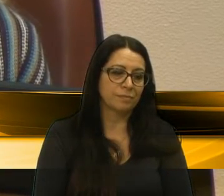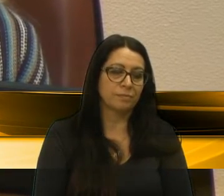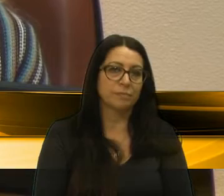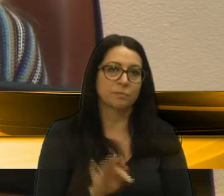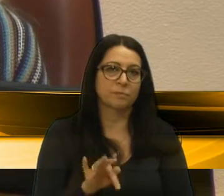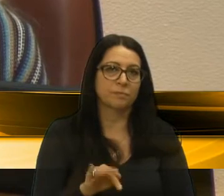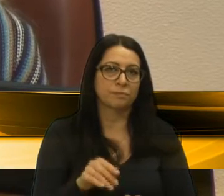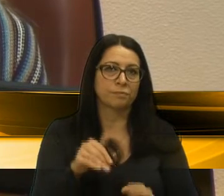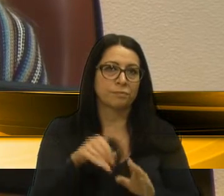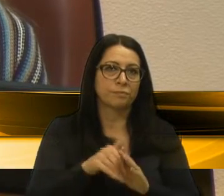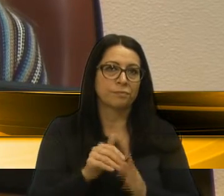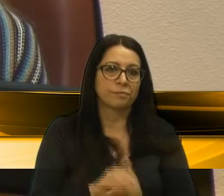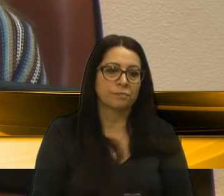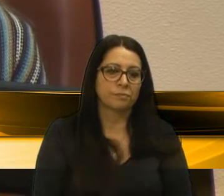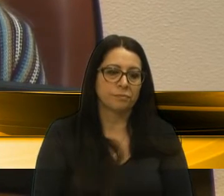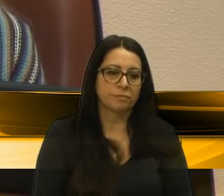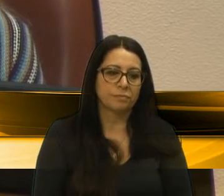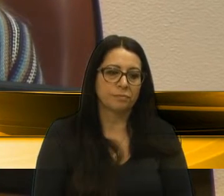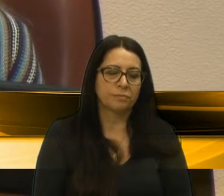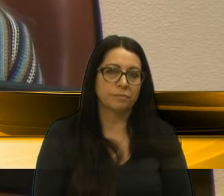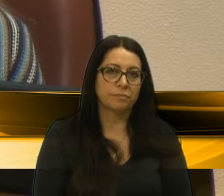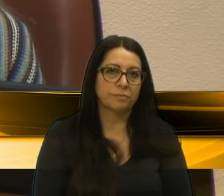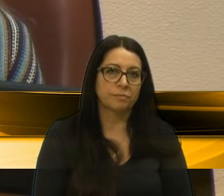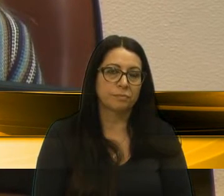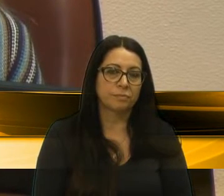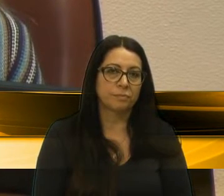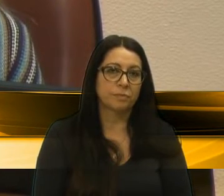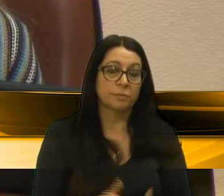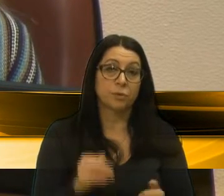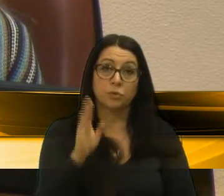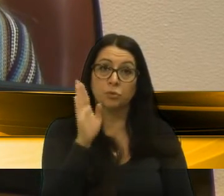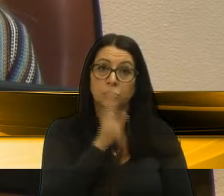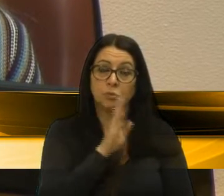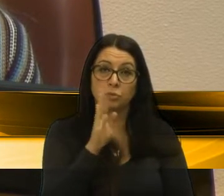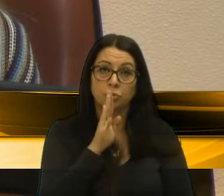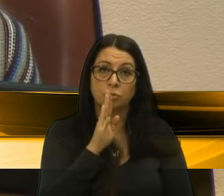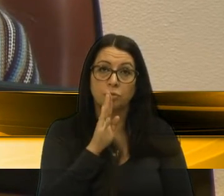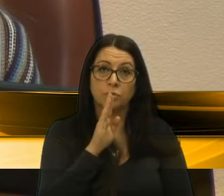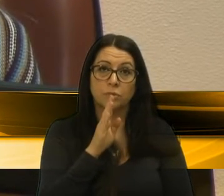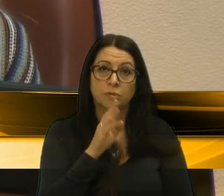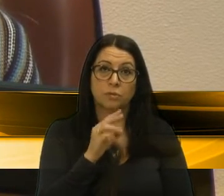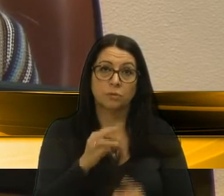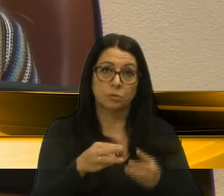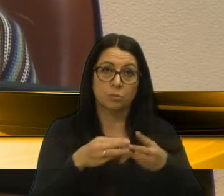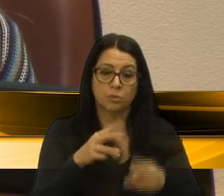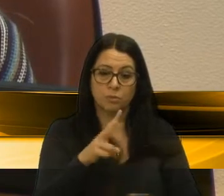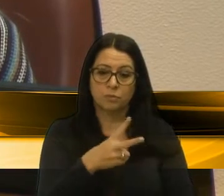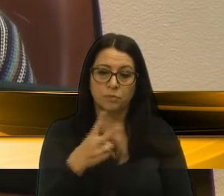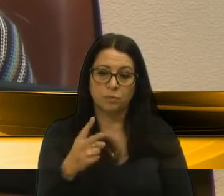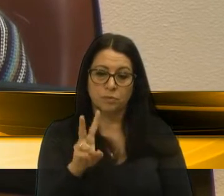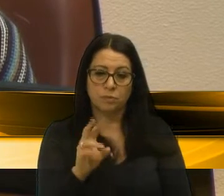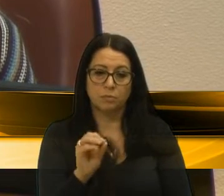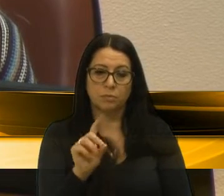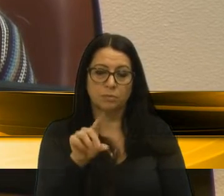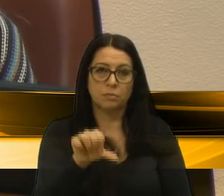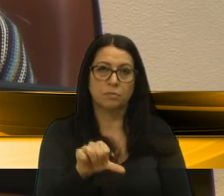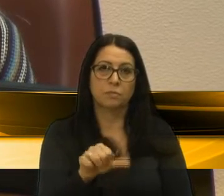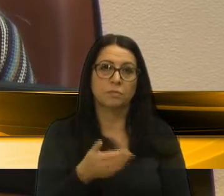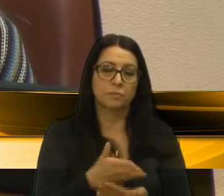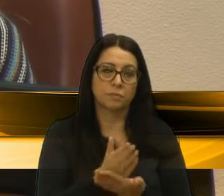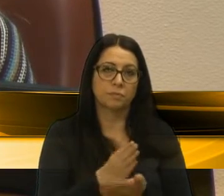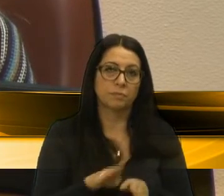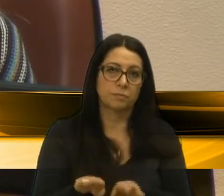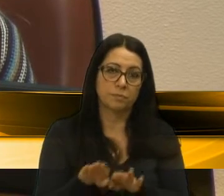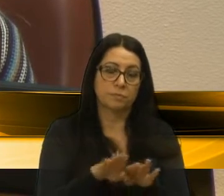Encerrada a votação. O regime de urgência, a moção 22 de 2019, foi aprovado